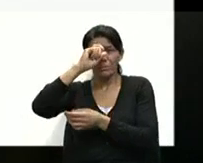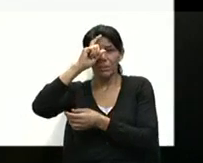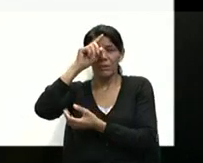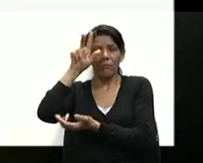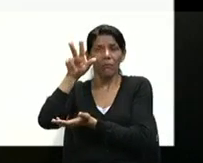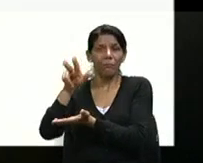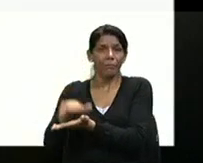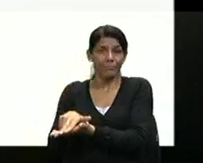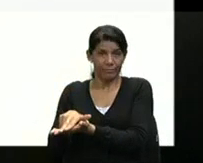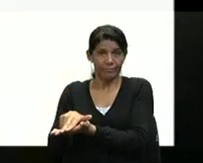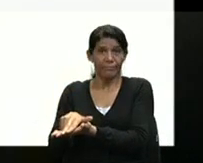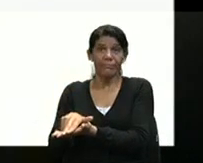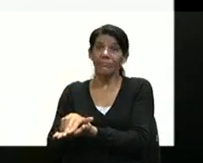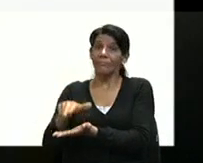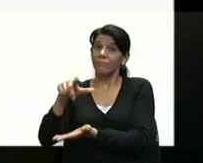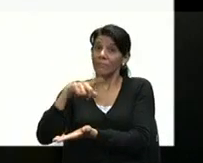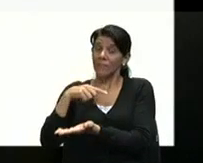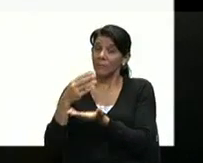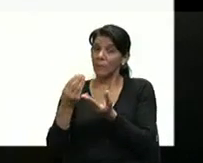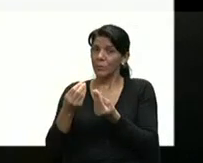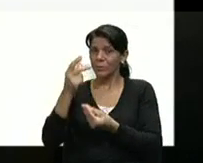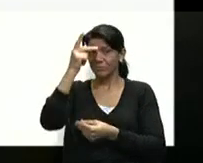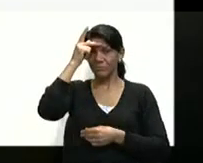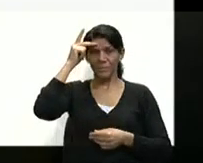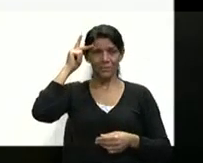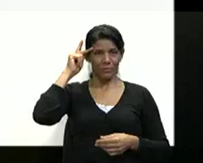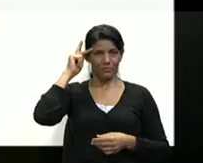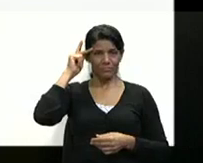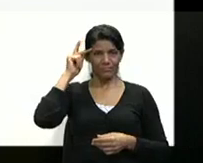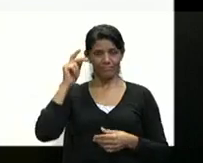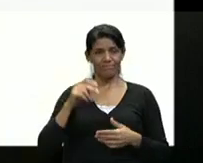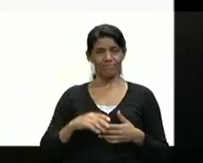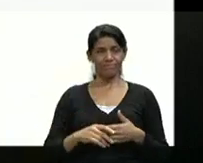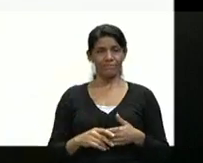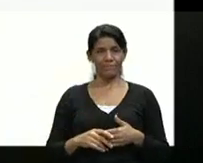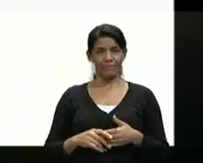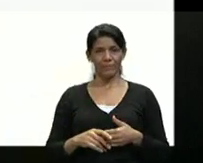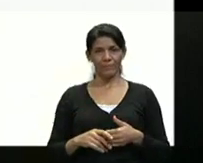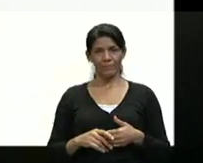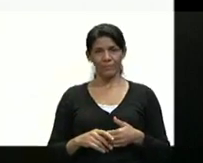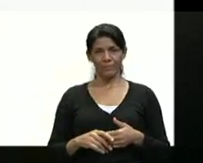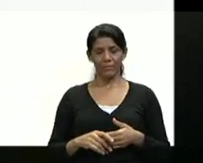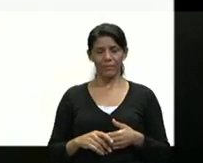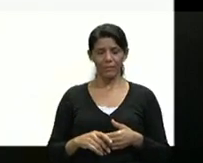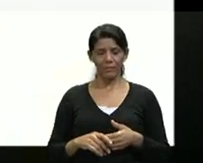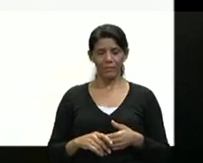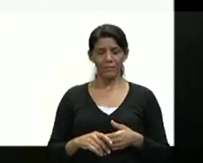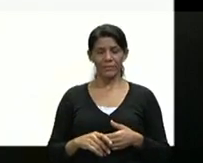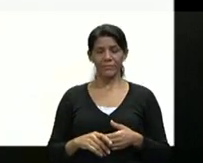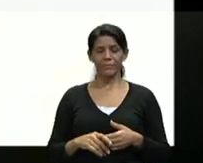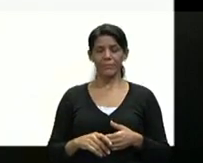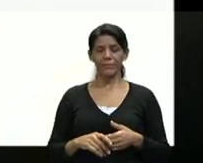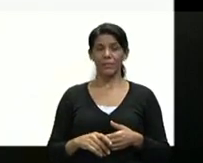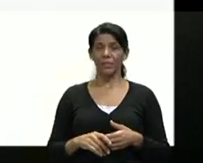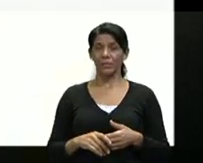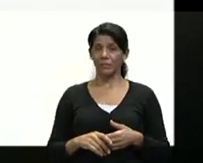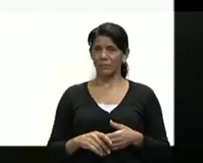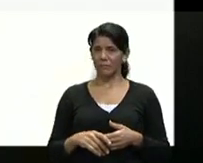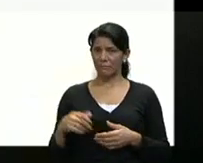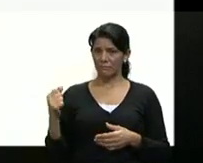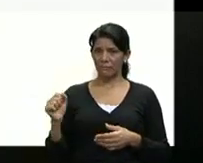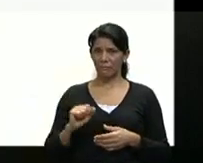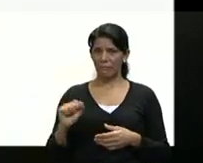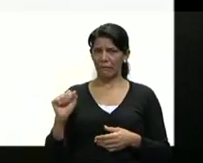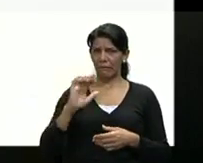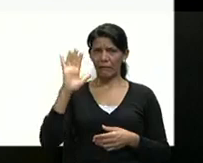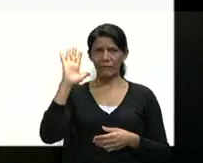nós temos aqui muitos indivíduos sendo hospitalizados, alto custo,